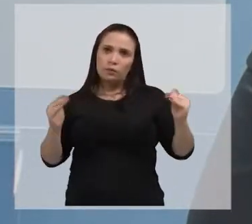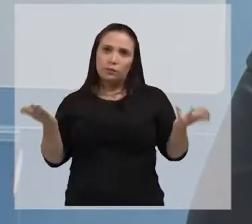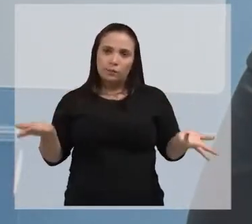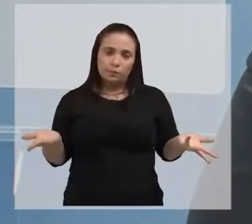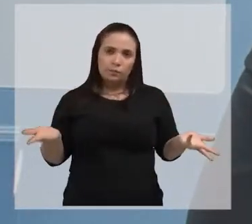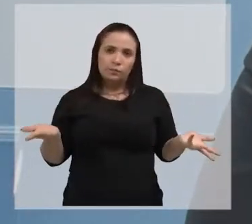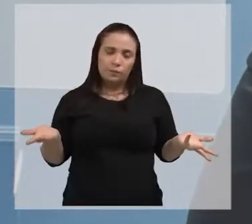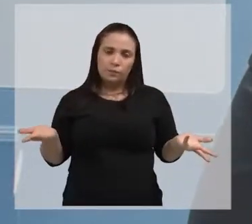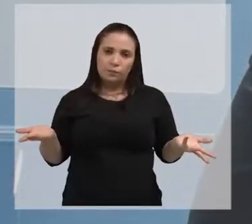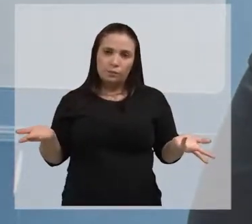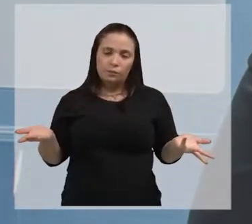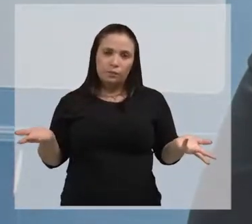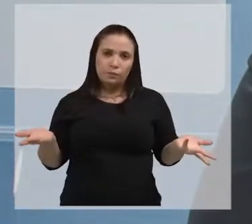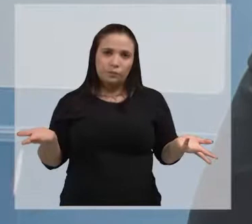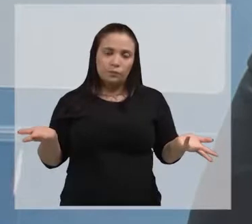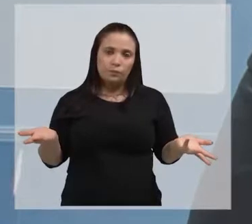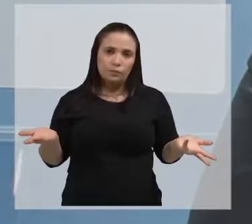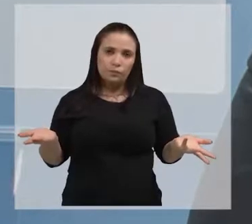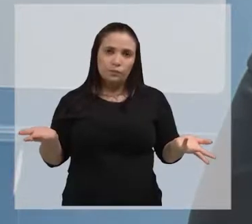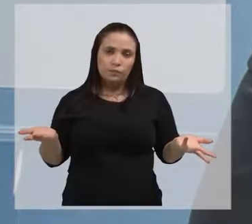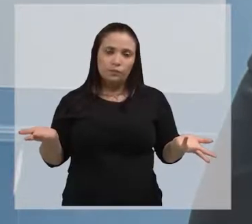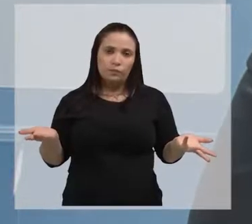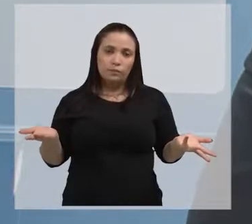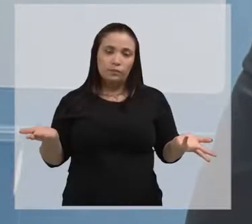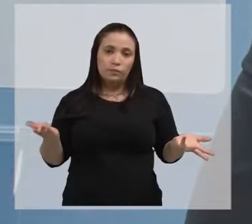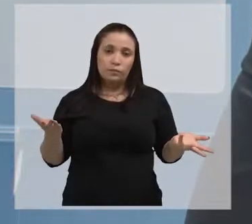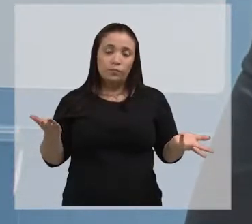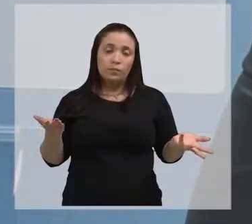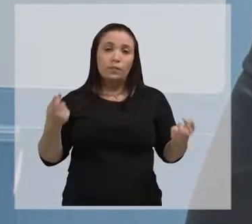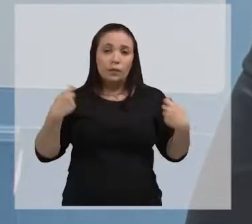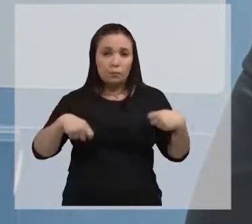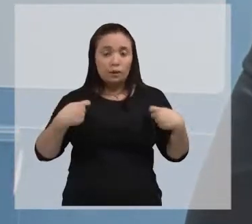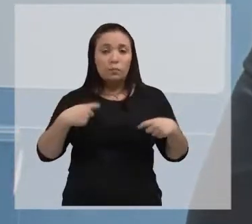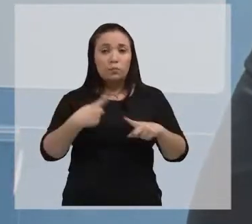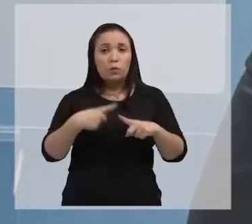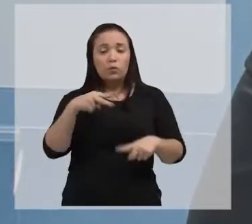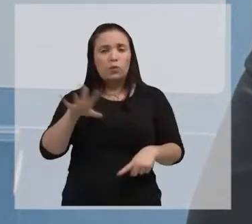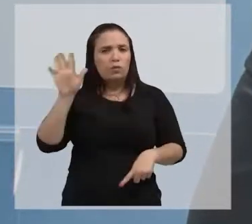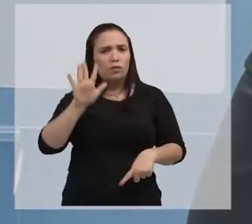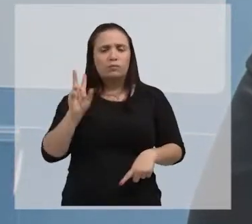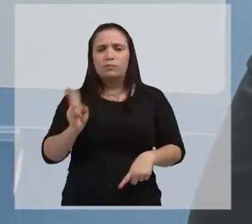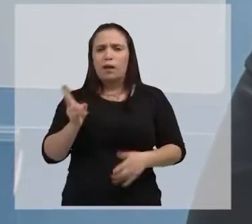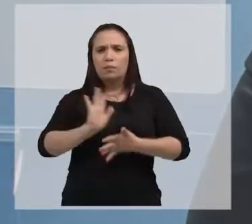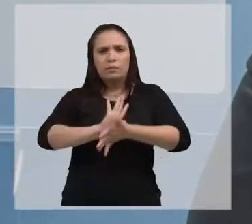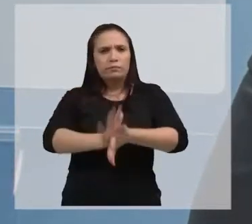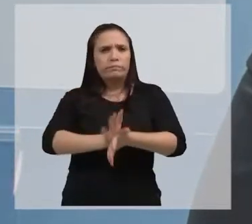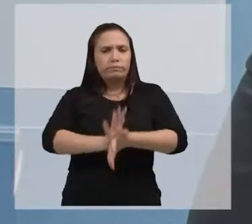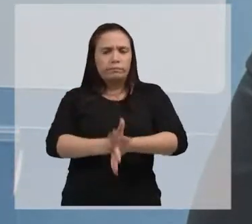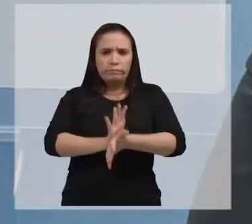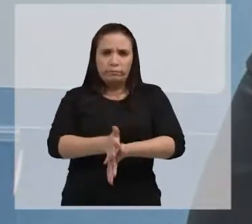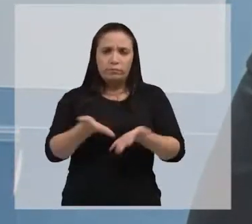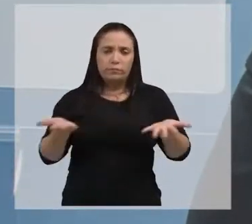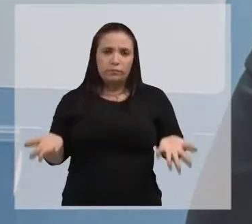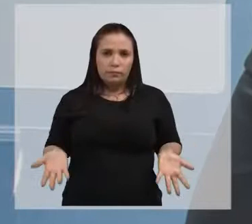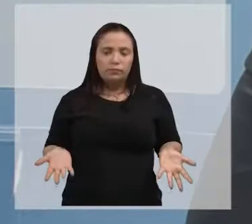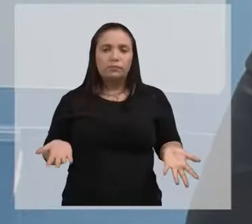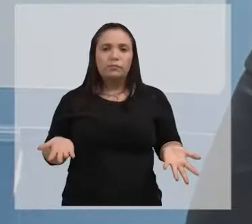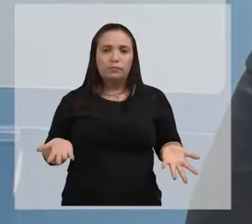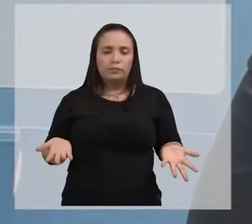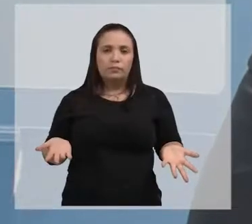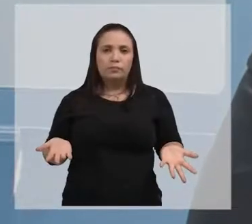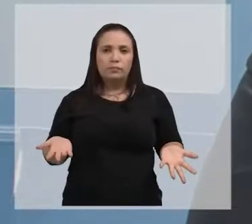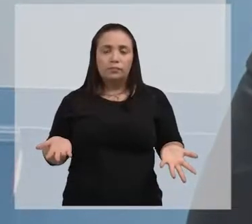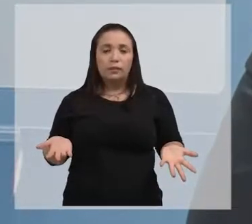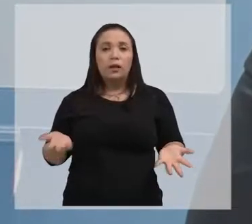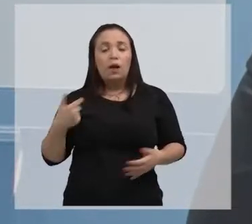Ia por água abaixo. iria por água abaixo, a gente estaria já destruído, porque o nordestino é discriminado em todos os sentidos, né? Em